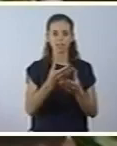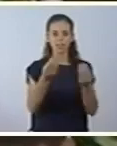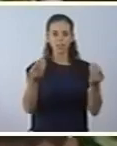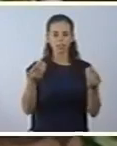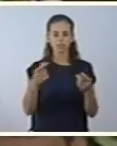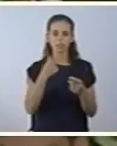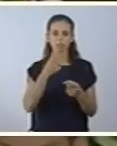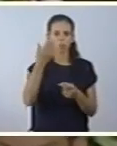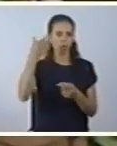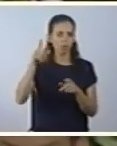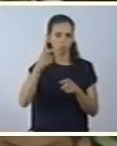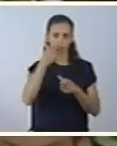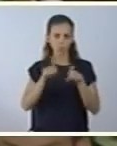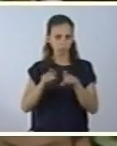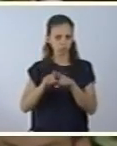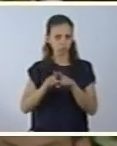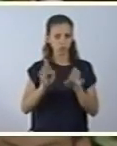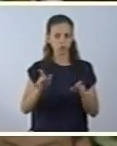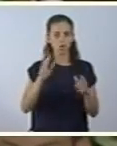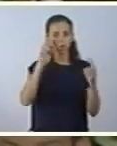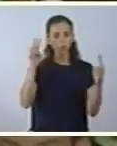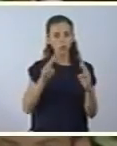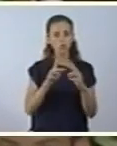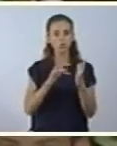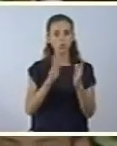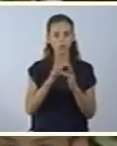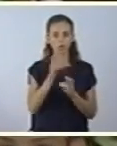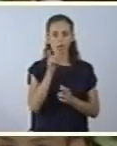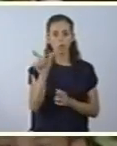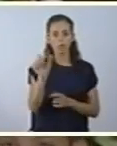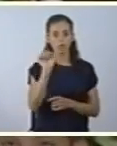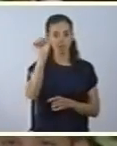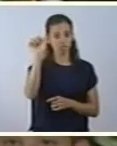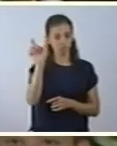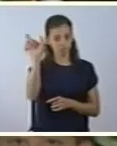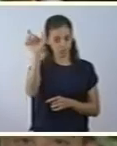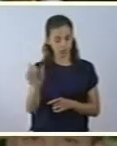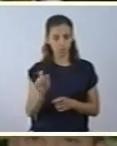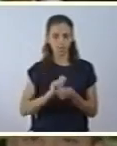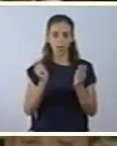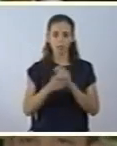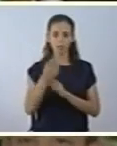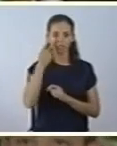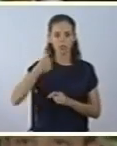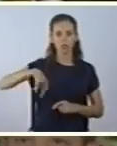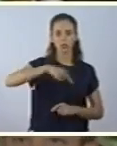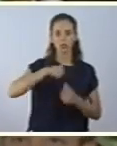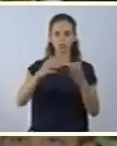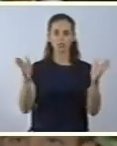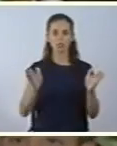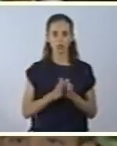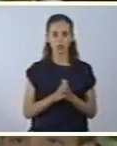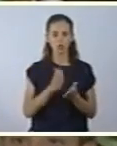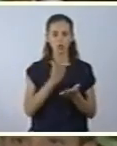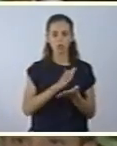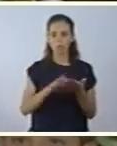santos passaram. É que o encontro com Cristo e a sua palavra transfigura a vida de todos nós. Nunca